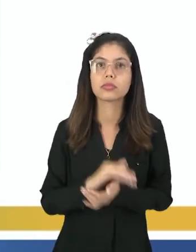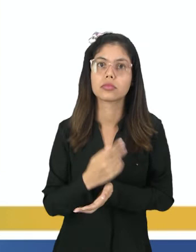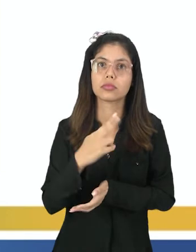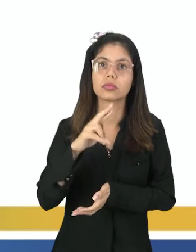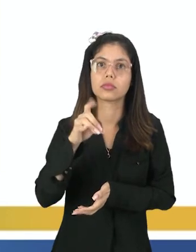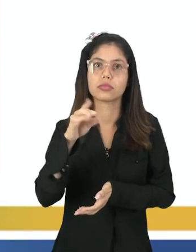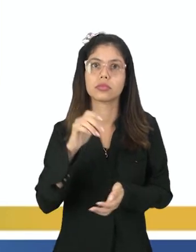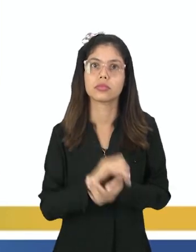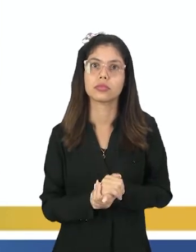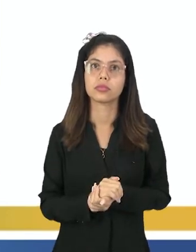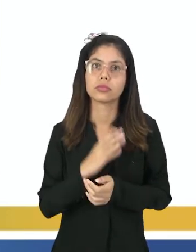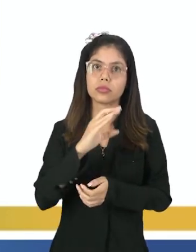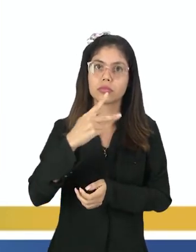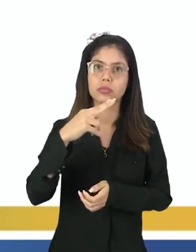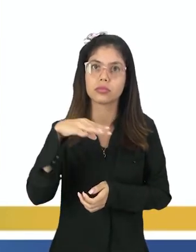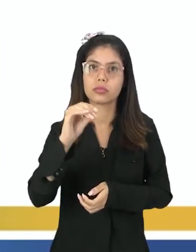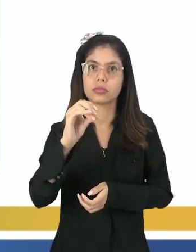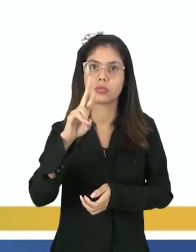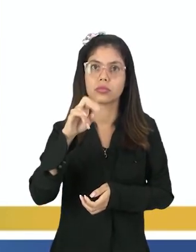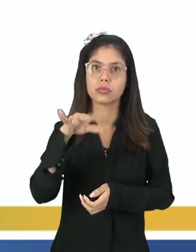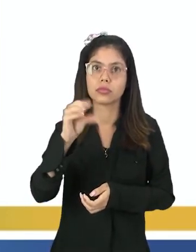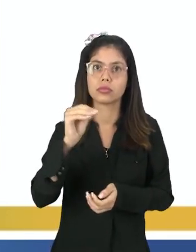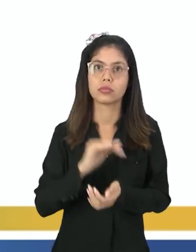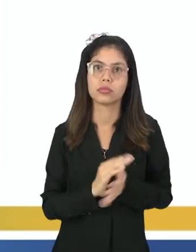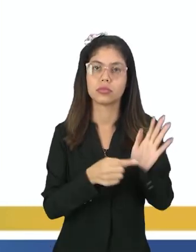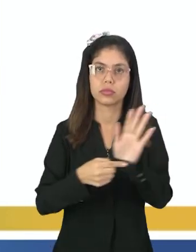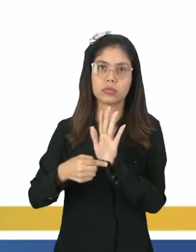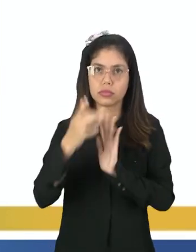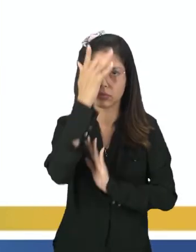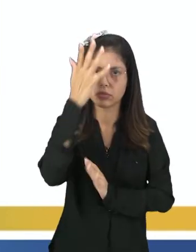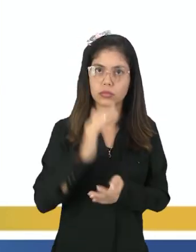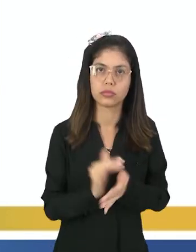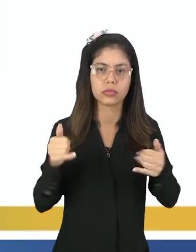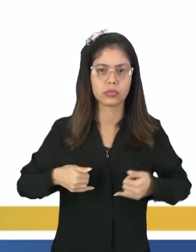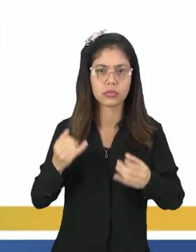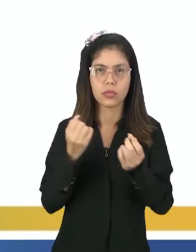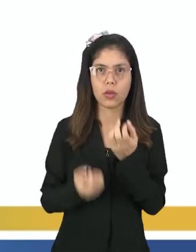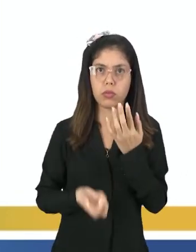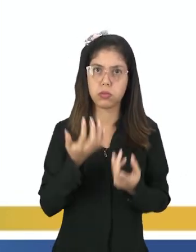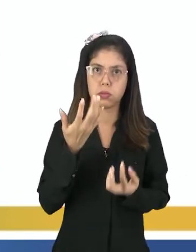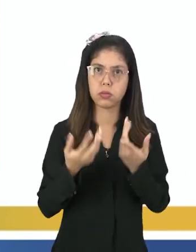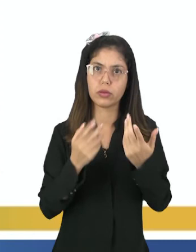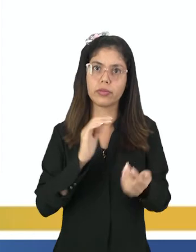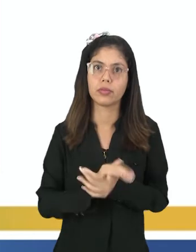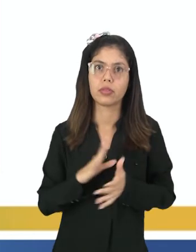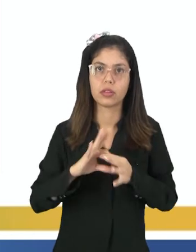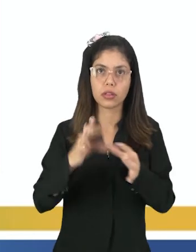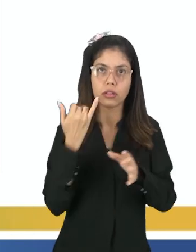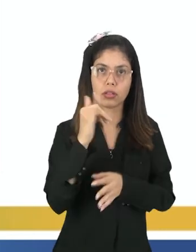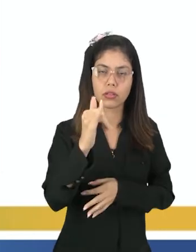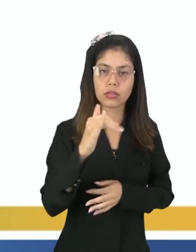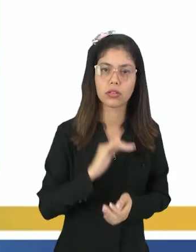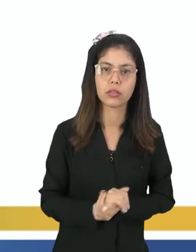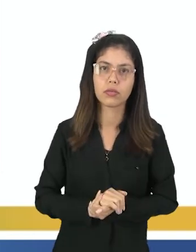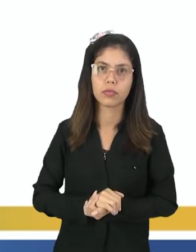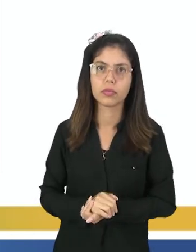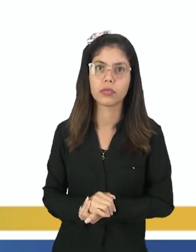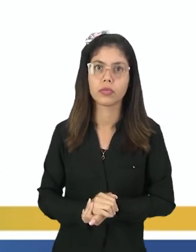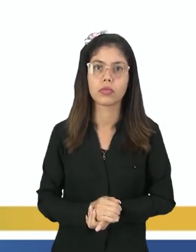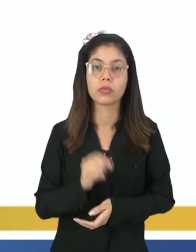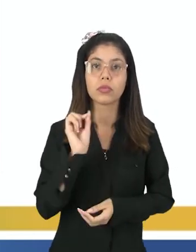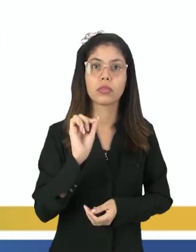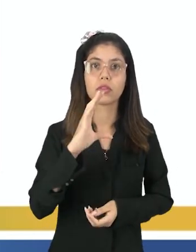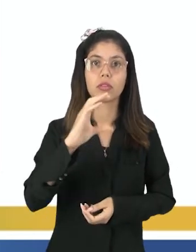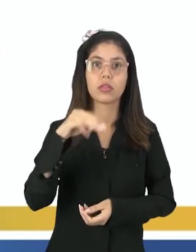o nome da propriedade dos compostos orgânicos que vai indicar a facilidade em sofrer combustão e liberar energia vai